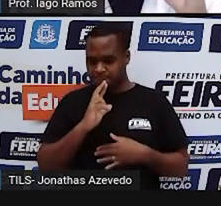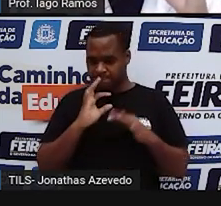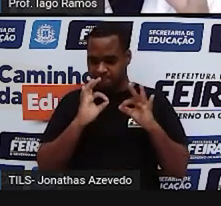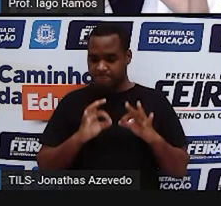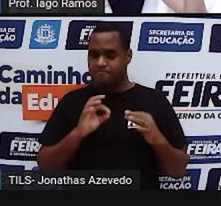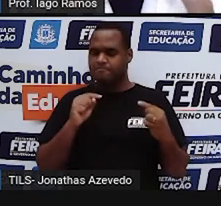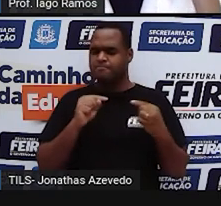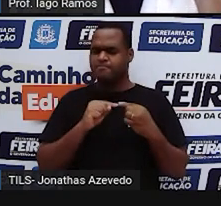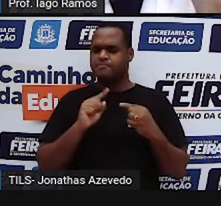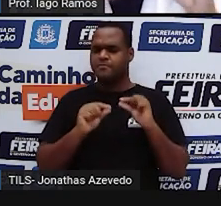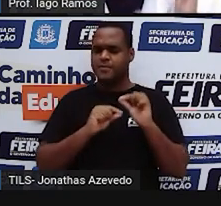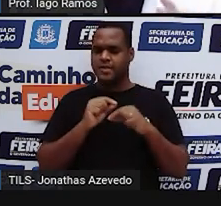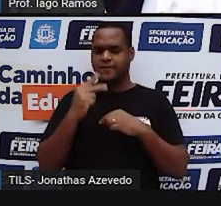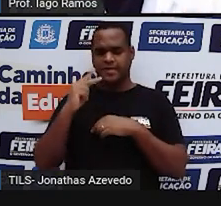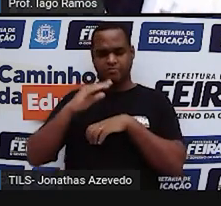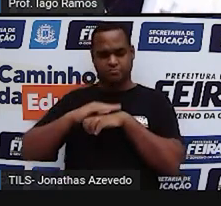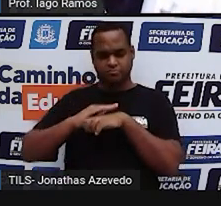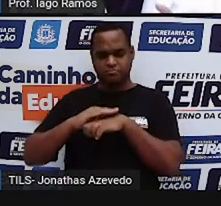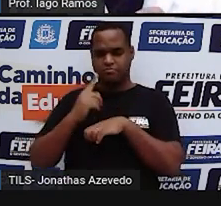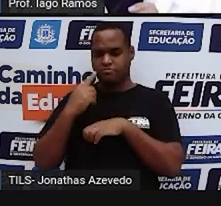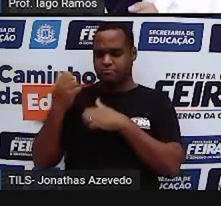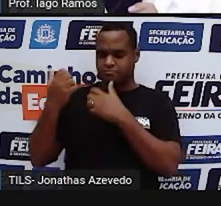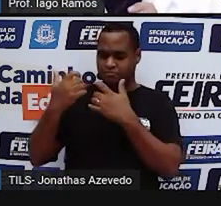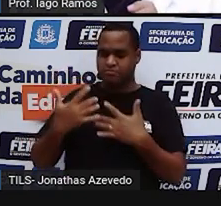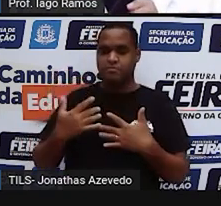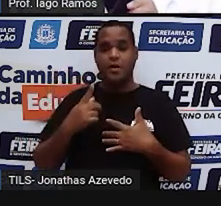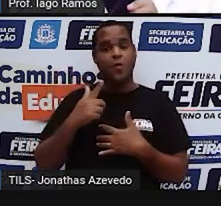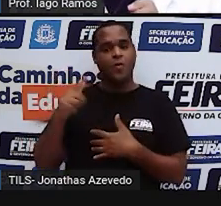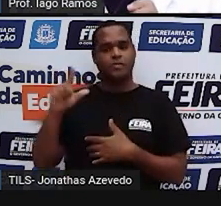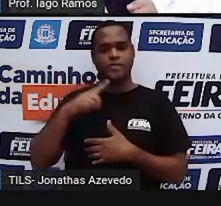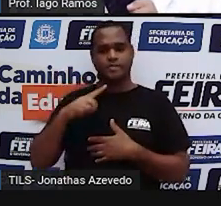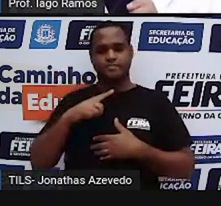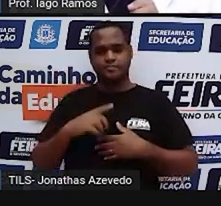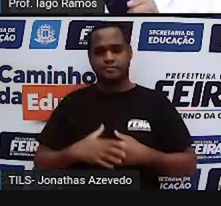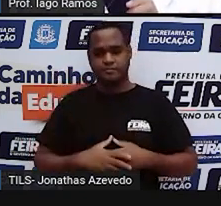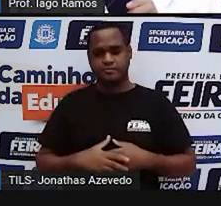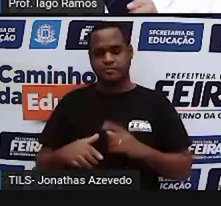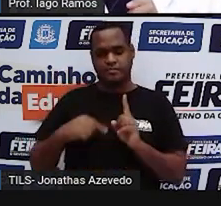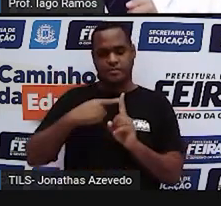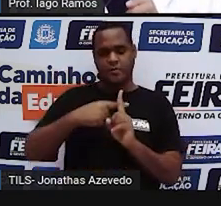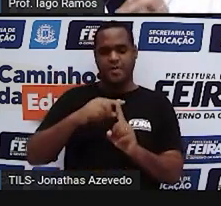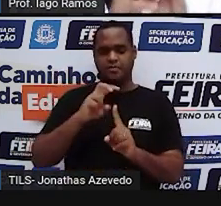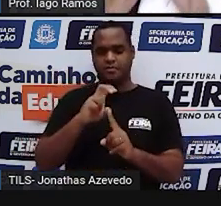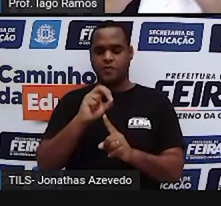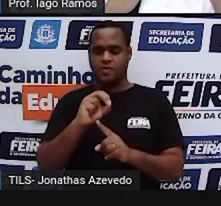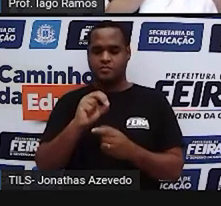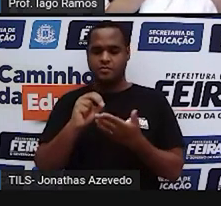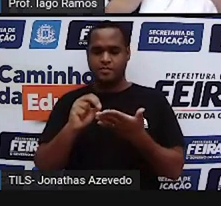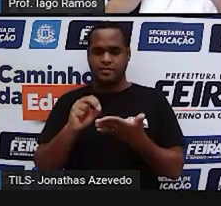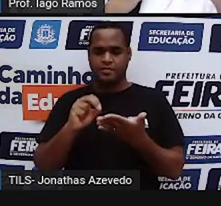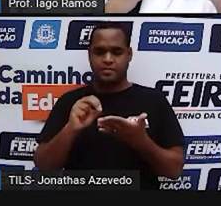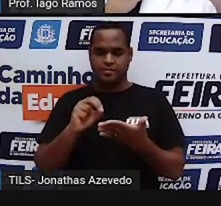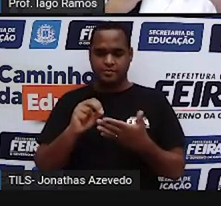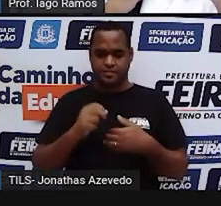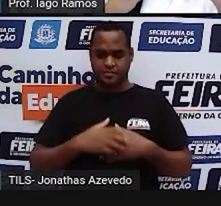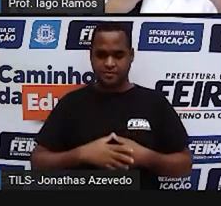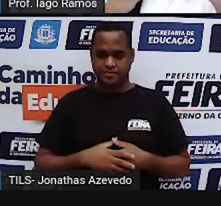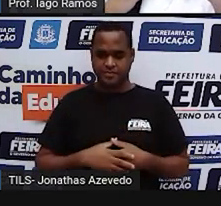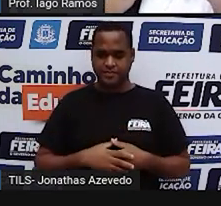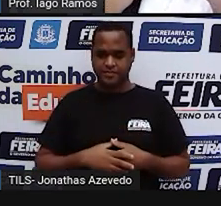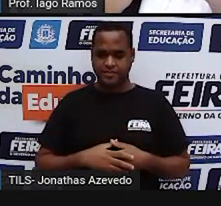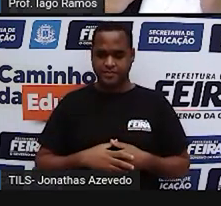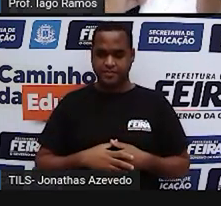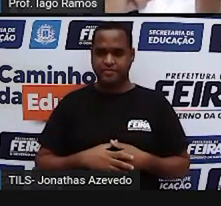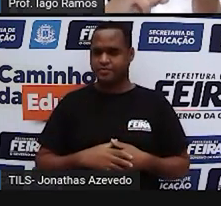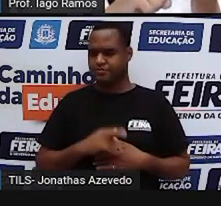porque esse resultado vem para o próximo passo que é somar 50 tão aquele resultado que tá lá na